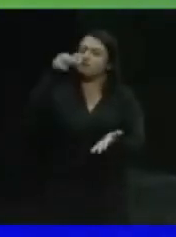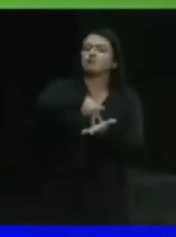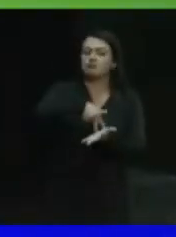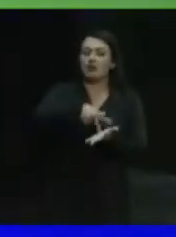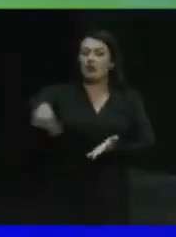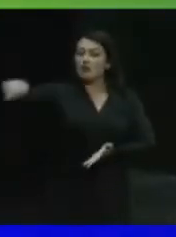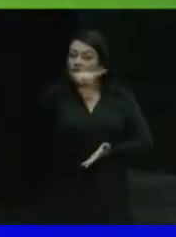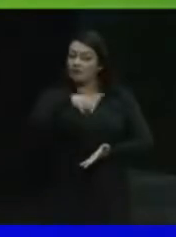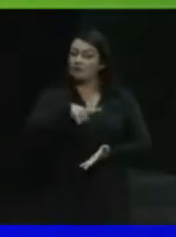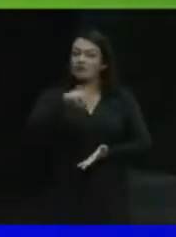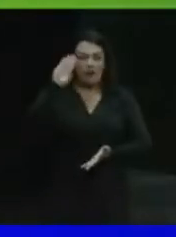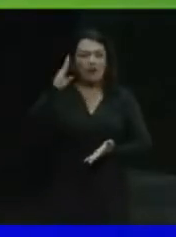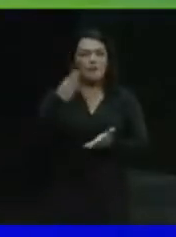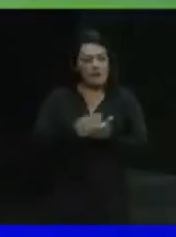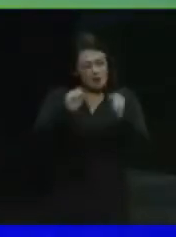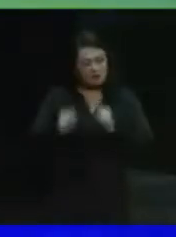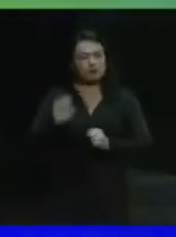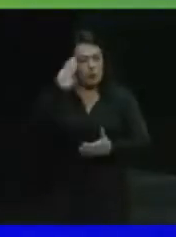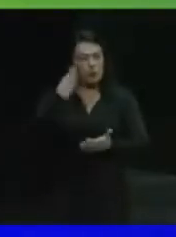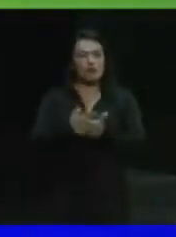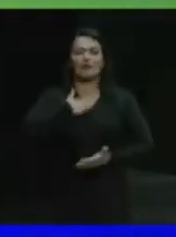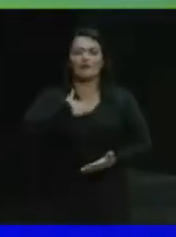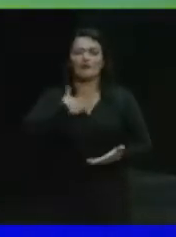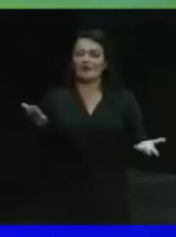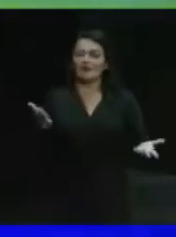que vocês podem confiar.